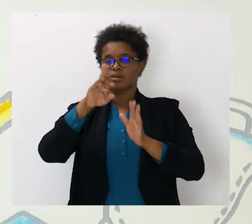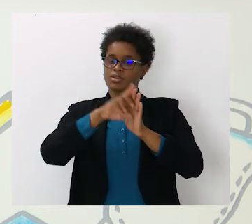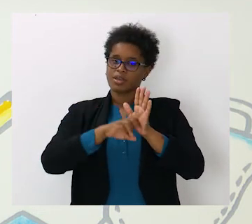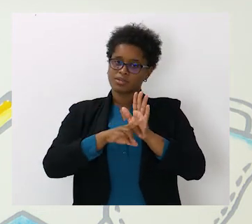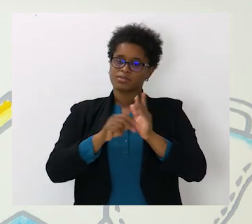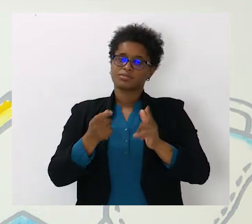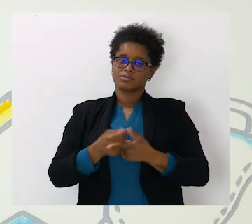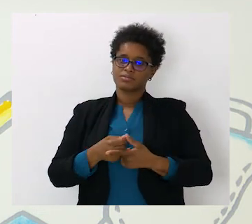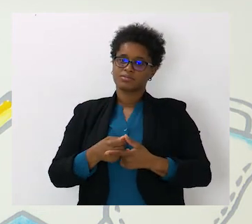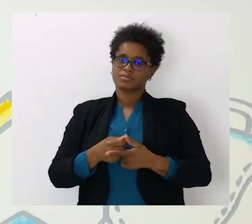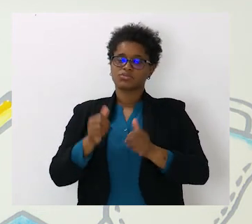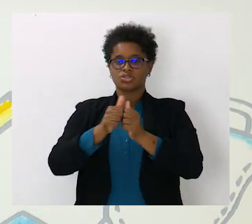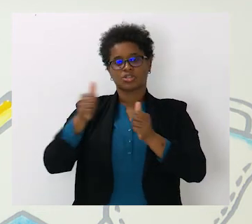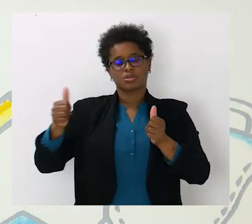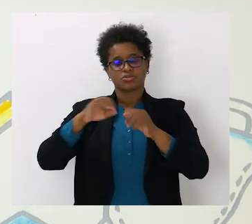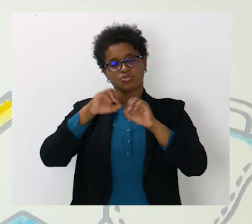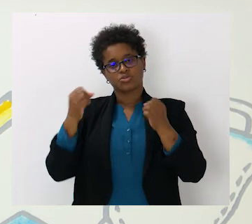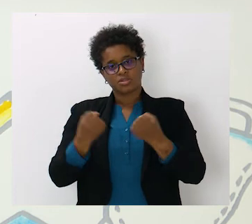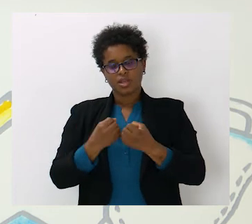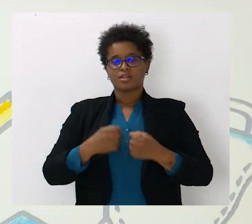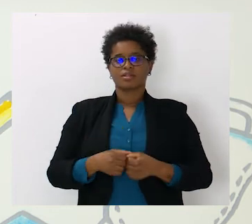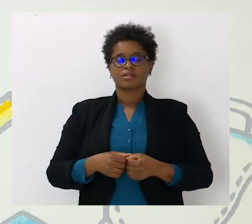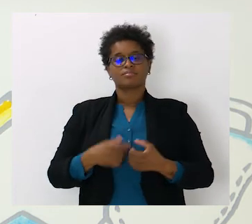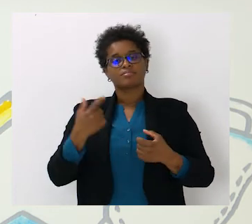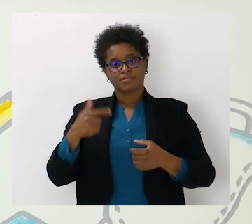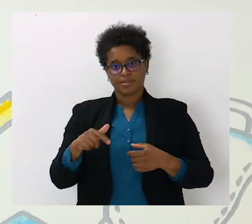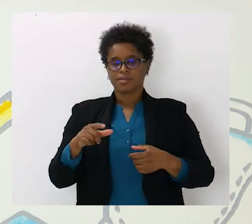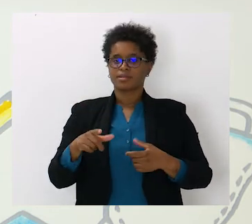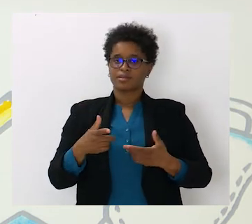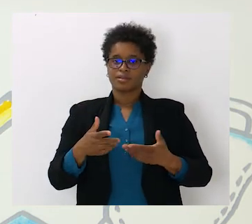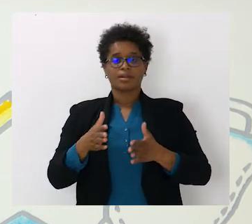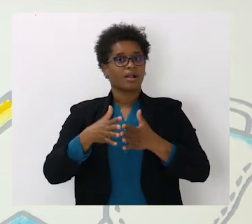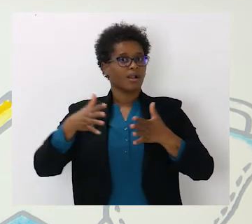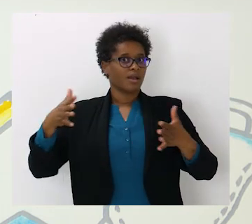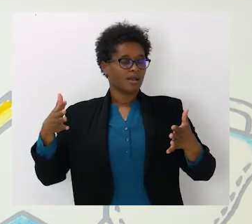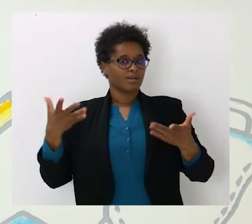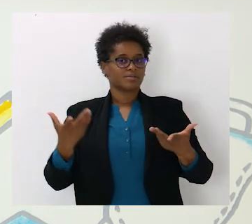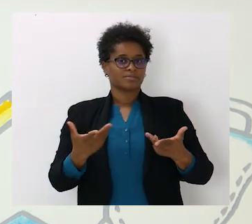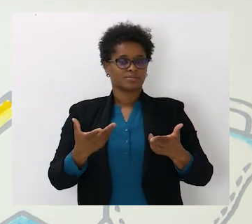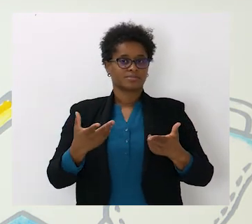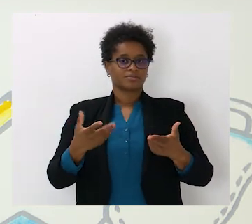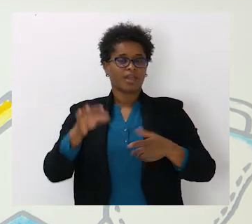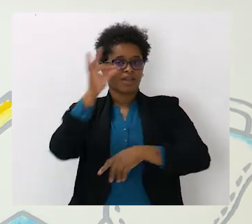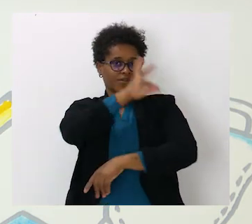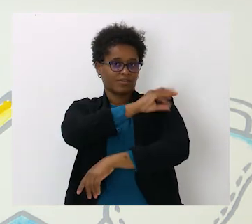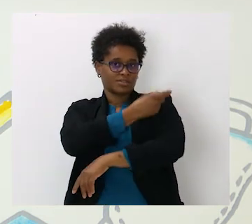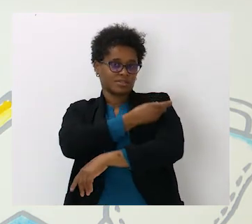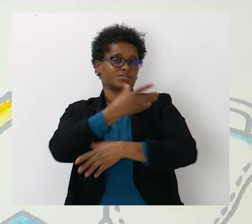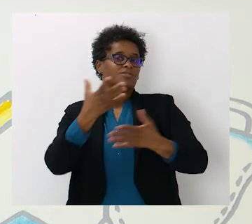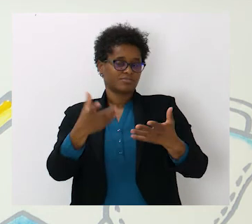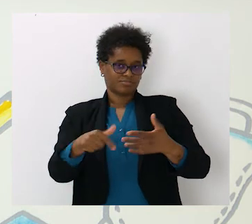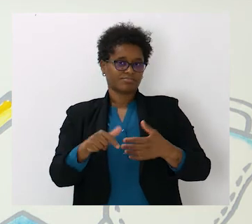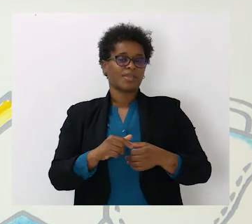com as regras de distanciamento social. Há, em larga escala, a